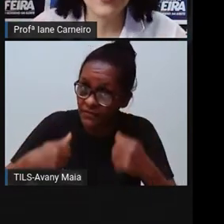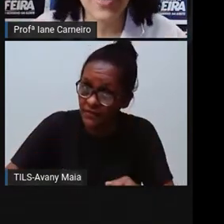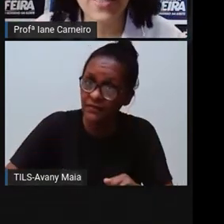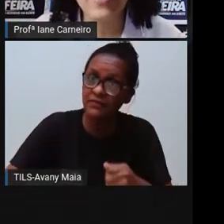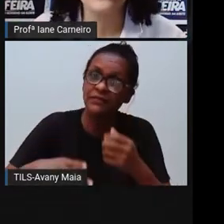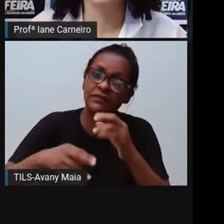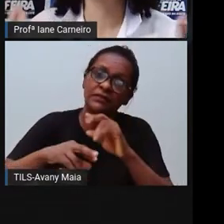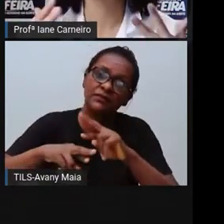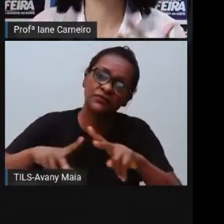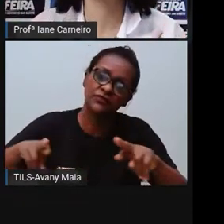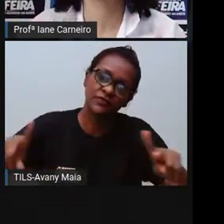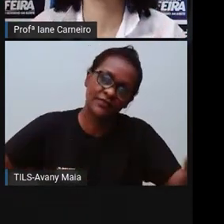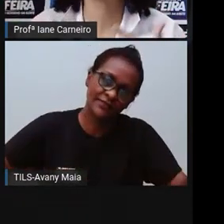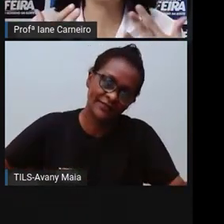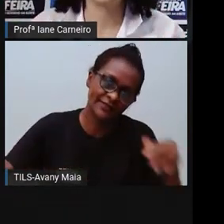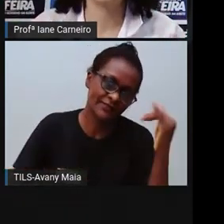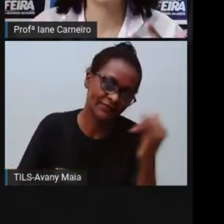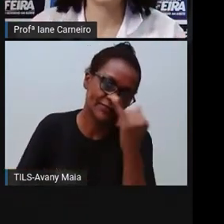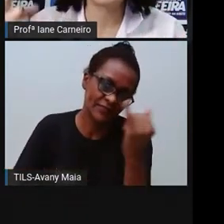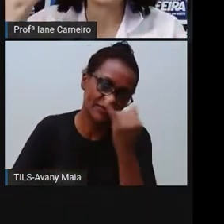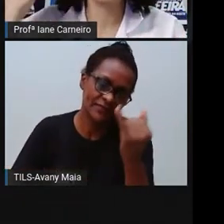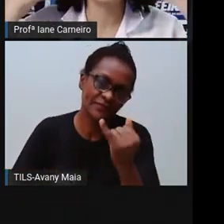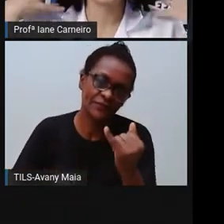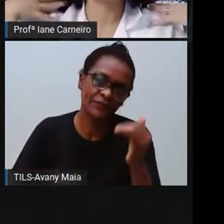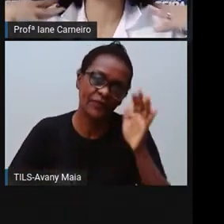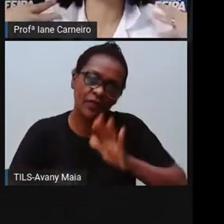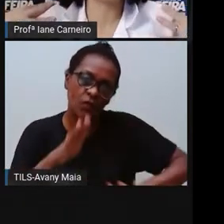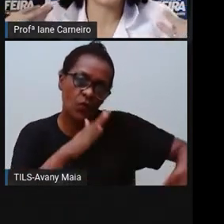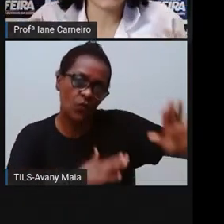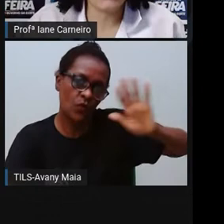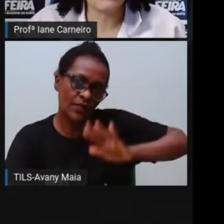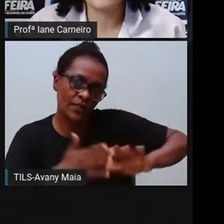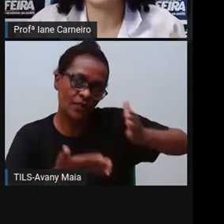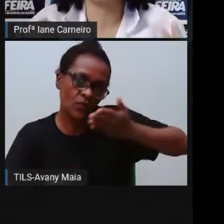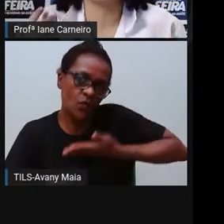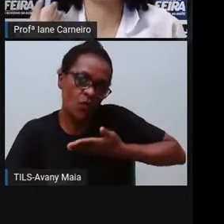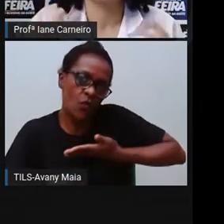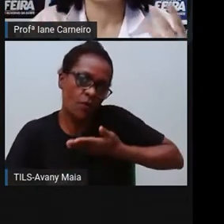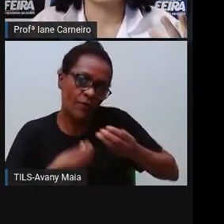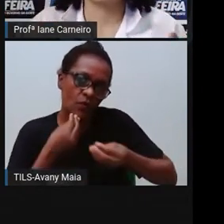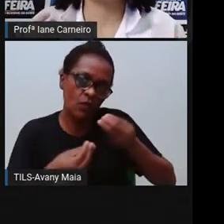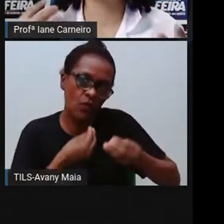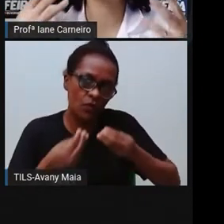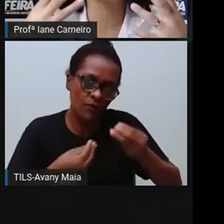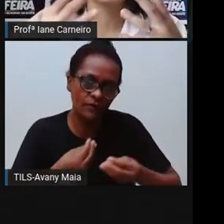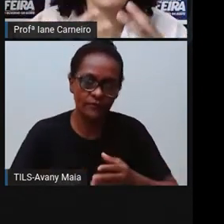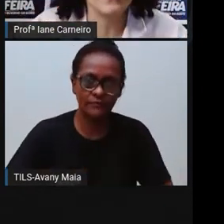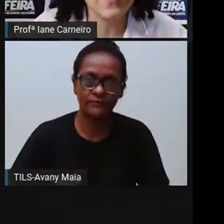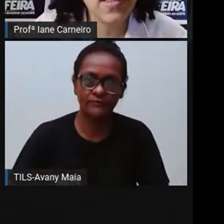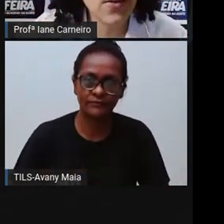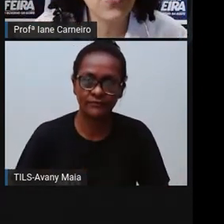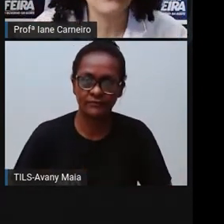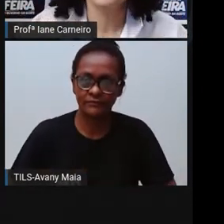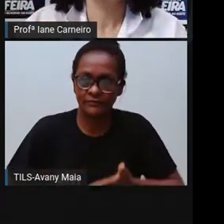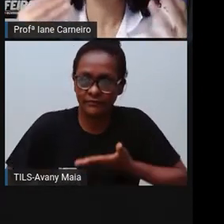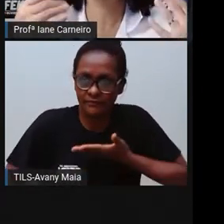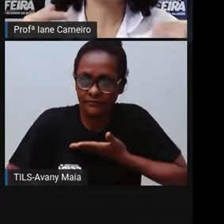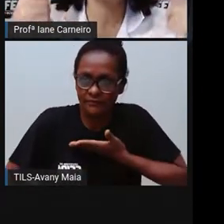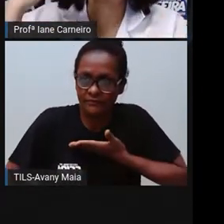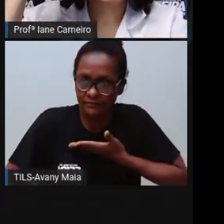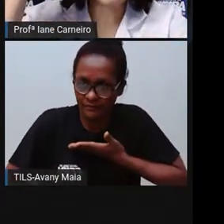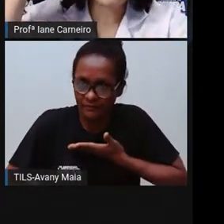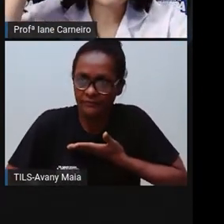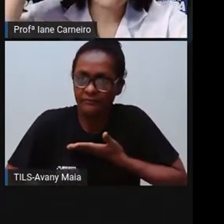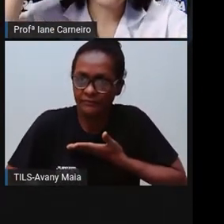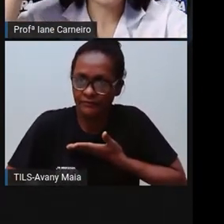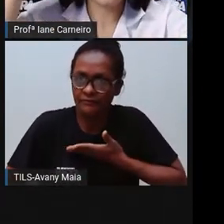de higiene, nós precisamos também cuidar do nosso corpo, né? Do nosso, nosso físico. E